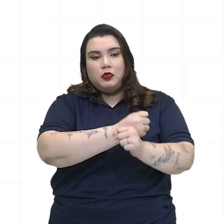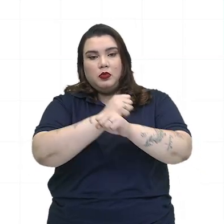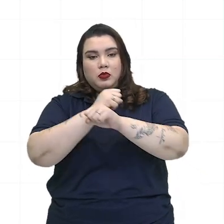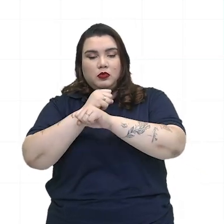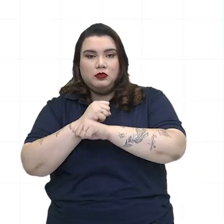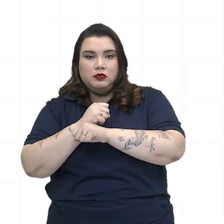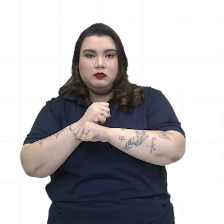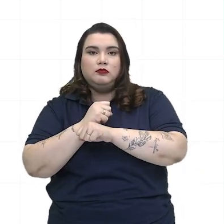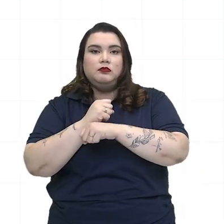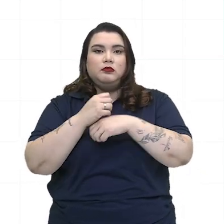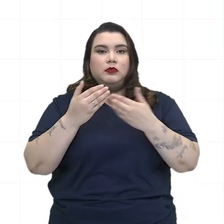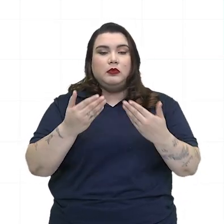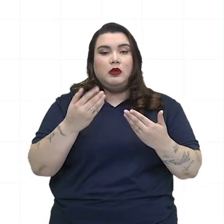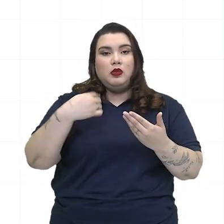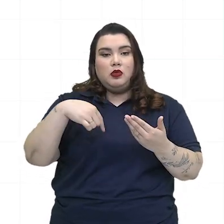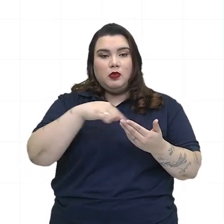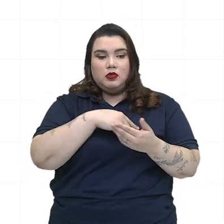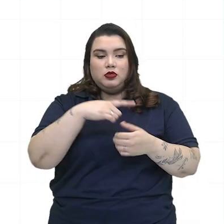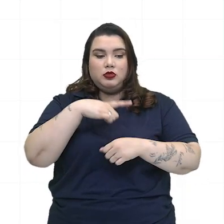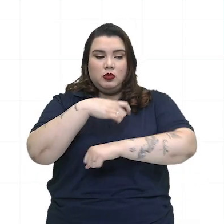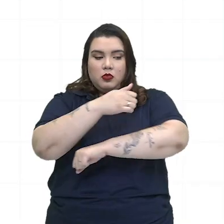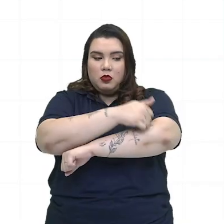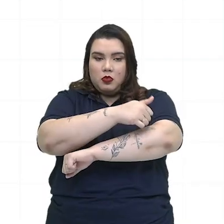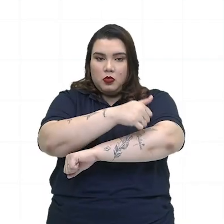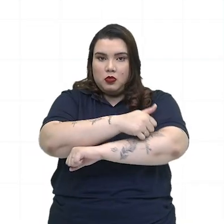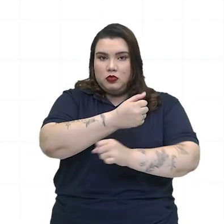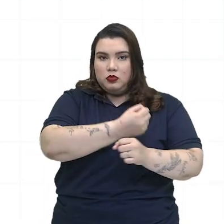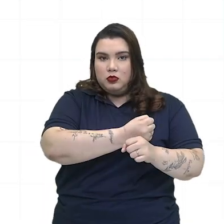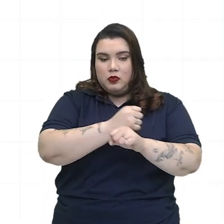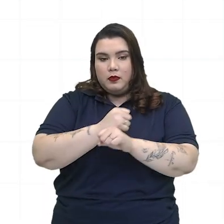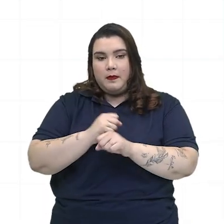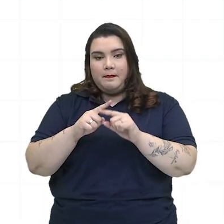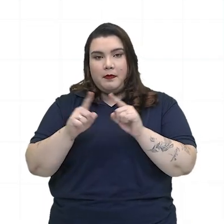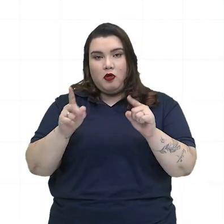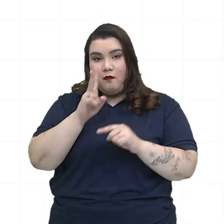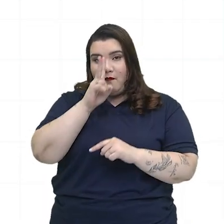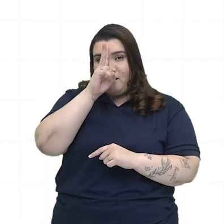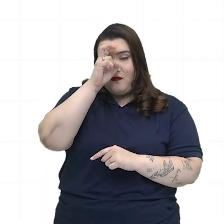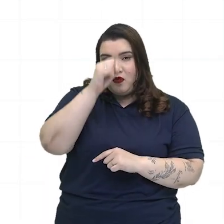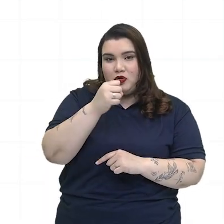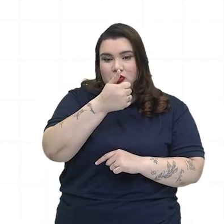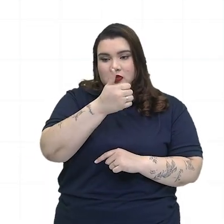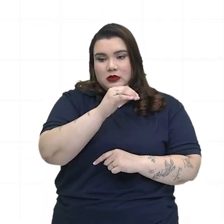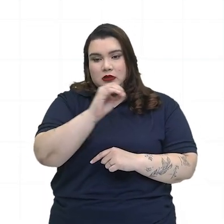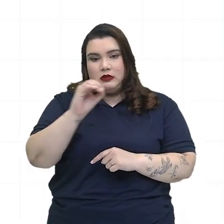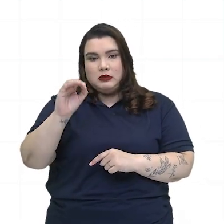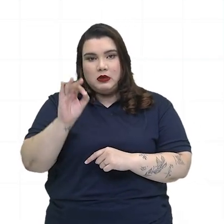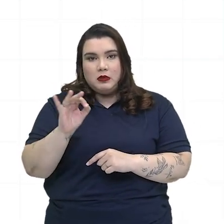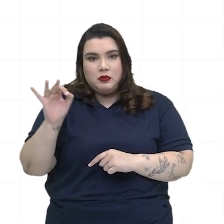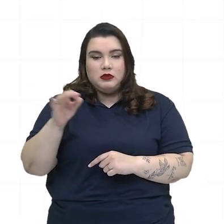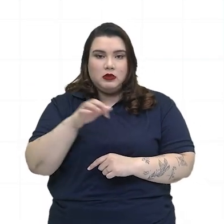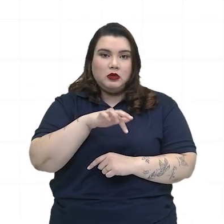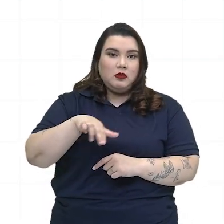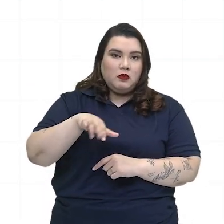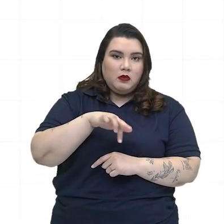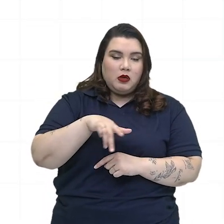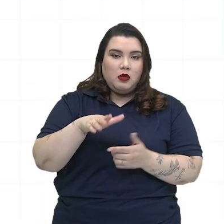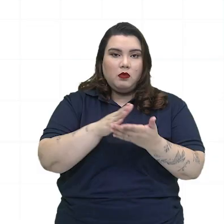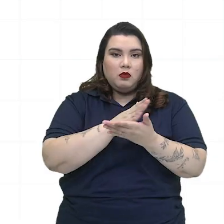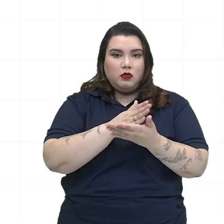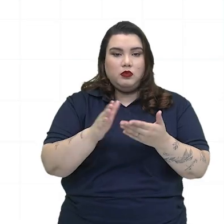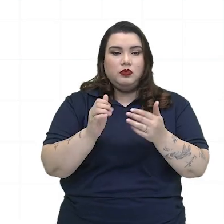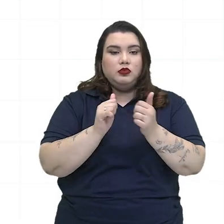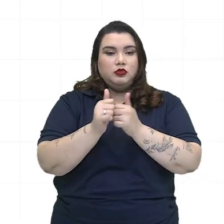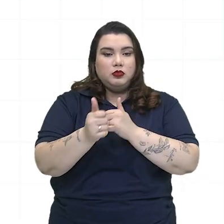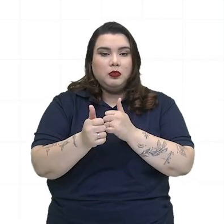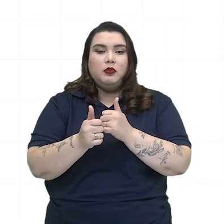embora tenhamos os ossos para nos proteger, eles não são fortes o suficiente para algumas práticas esportivas, tanto que